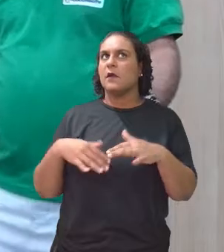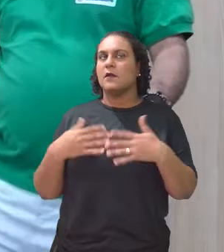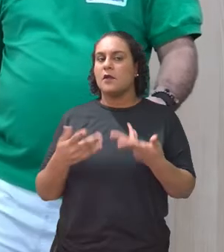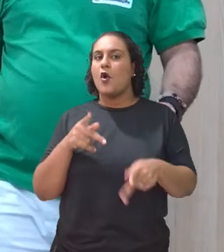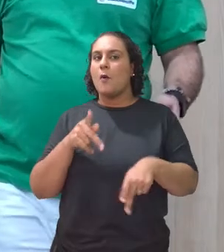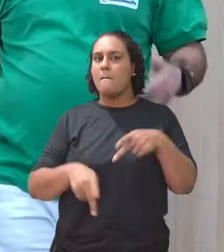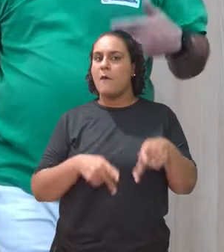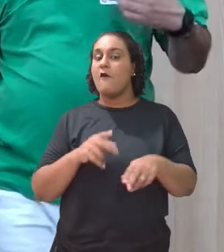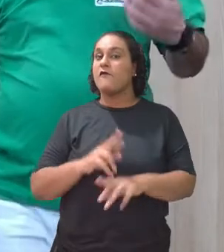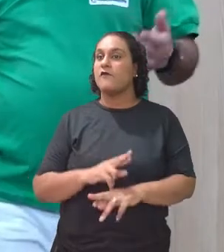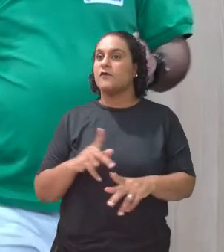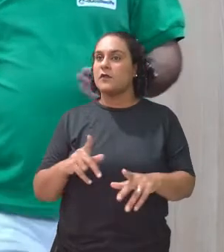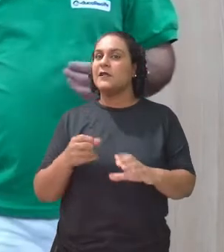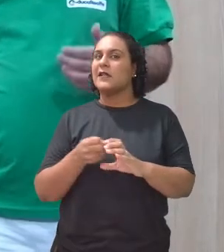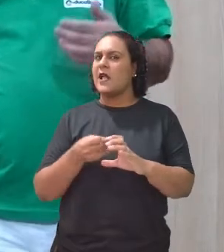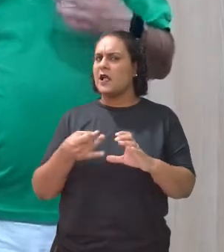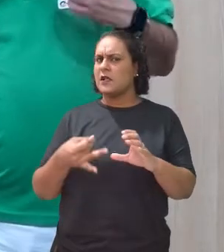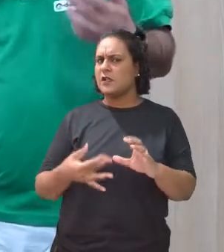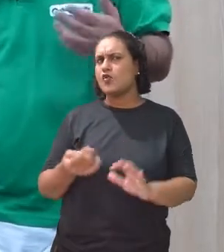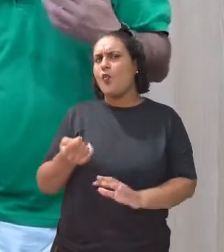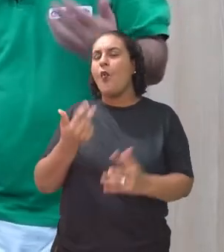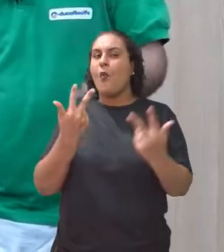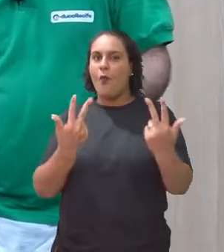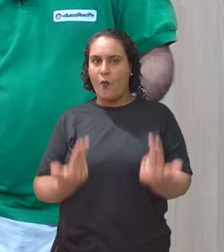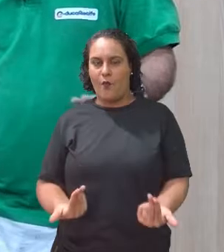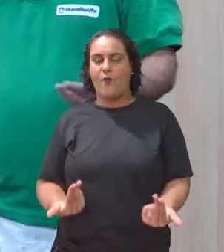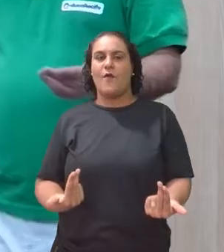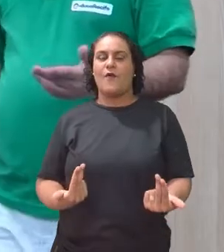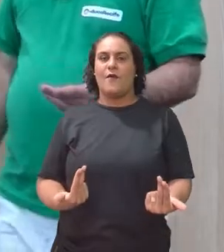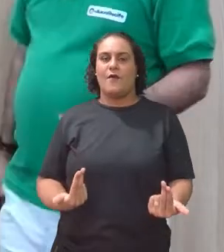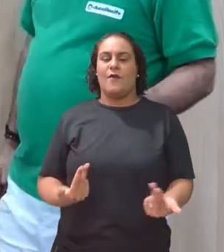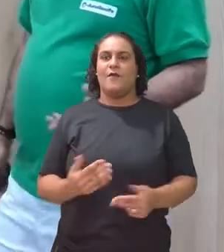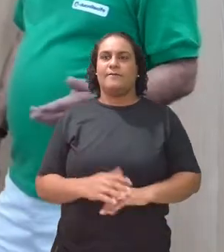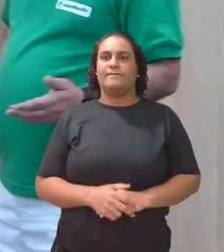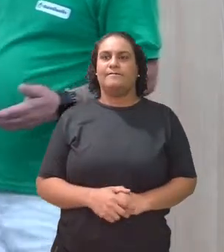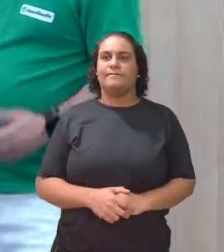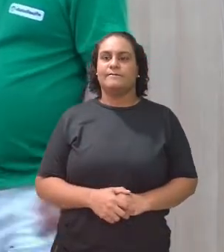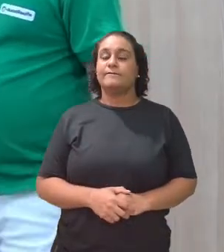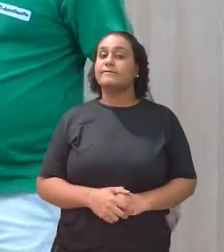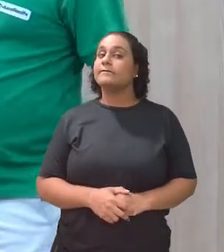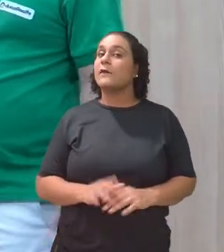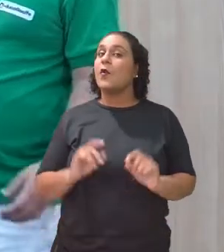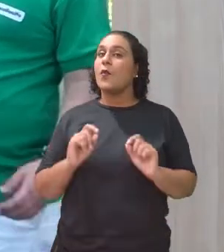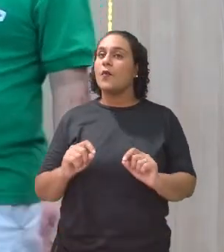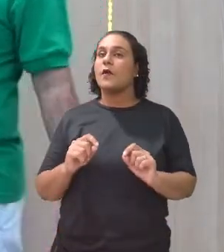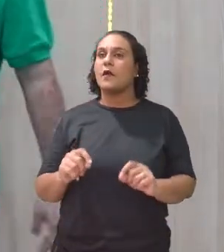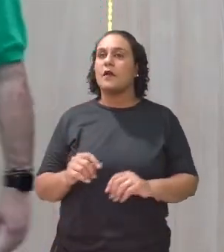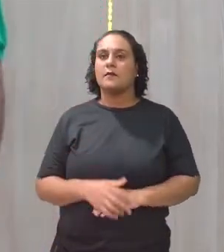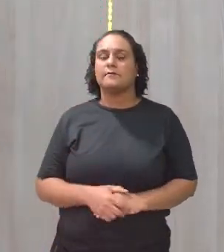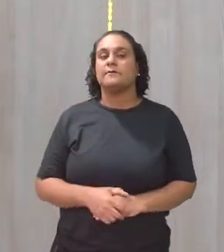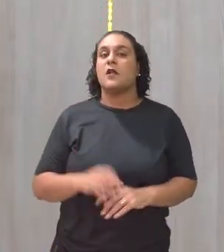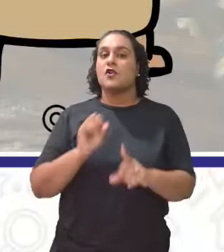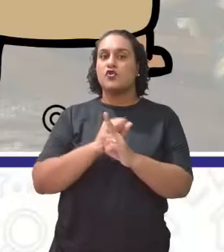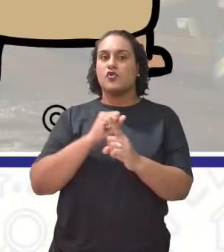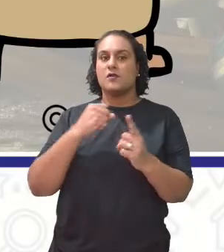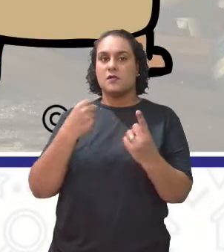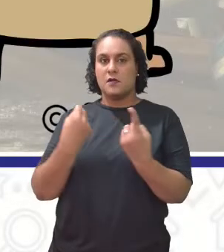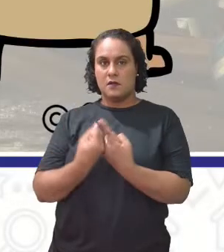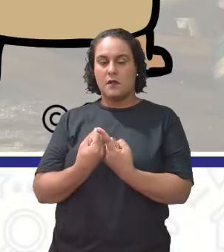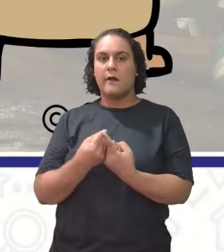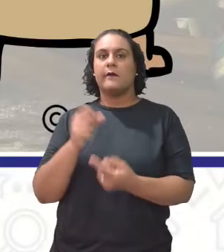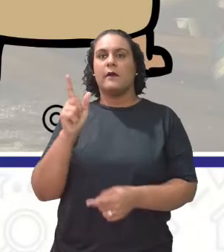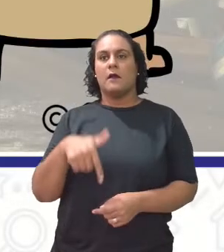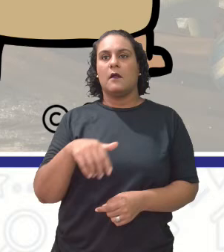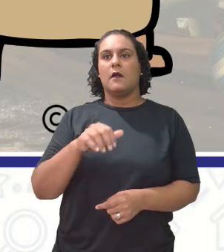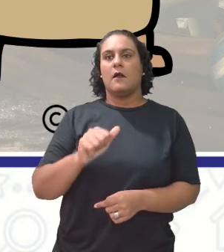povos distintos, possuíam algumas características comuns, tipo, a sociedade, né, desses povos